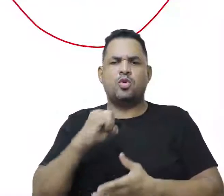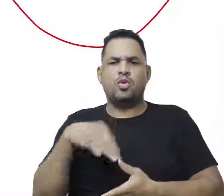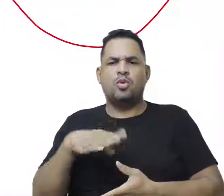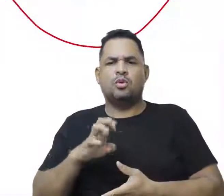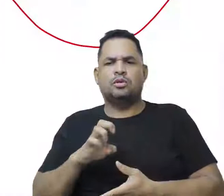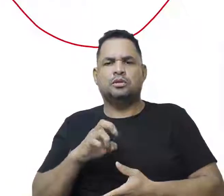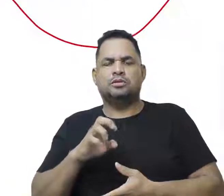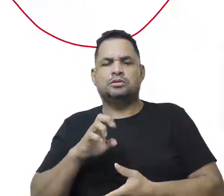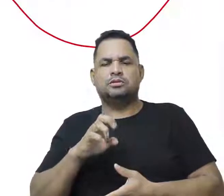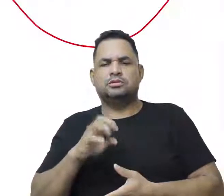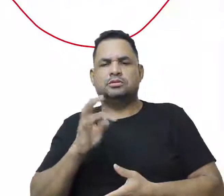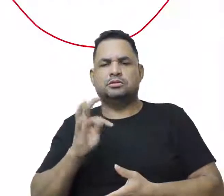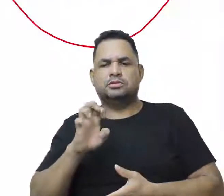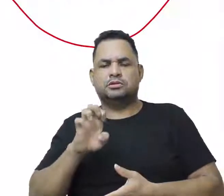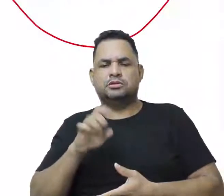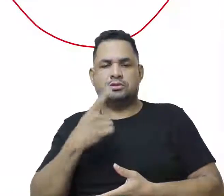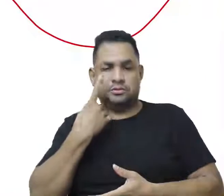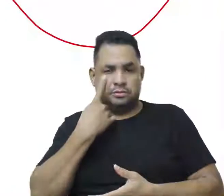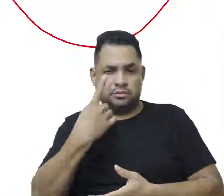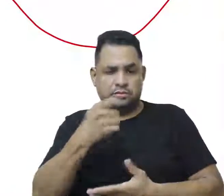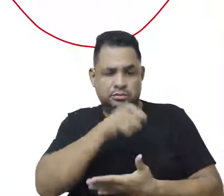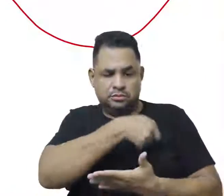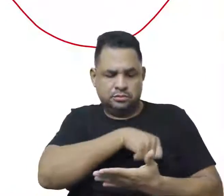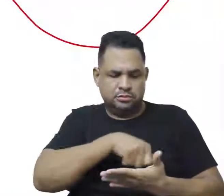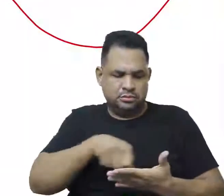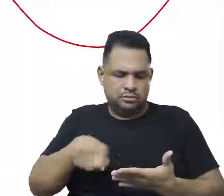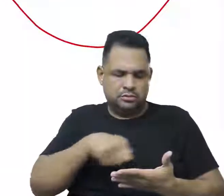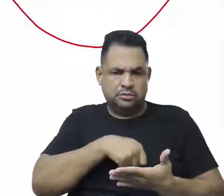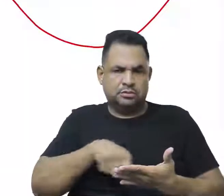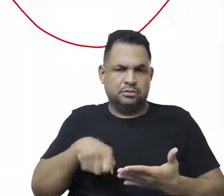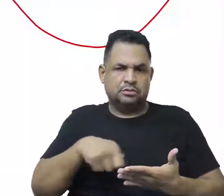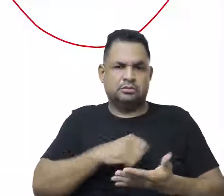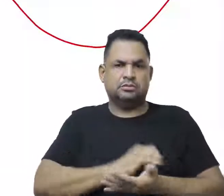ali viu isso o conte ele escreveu